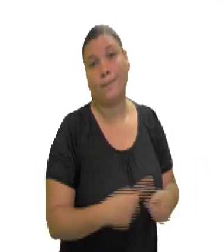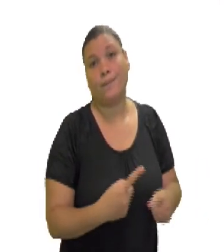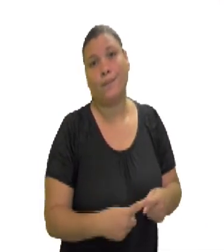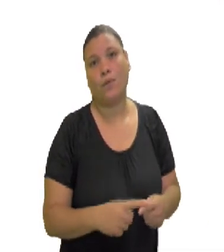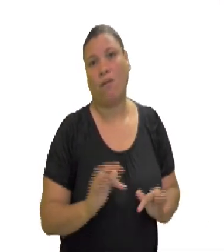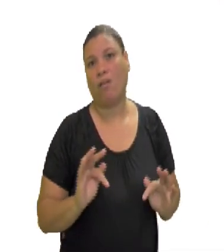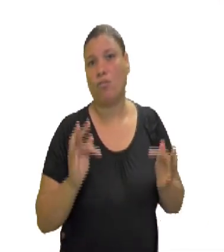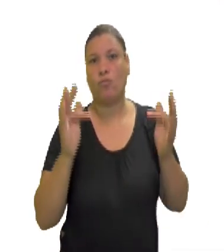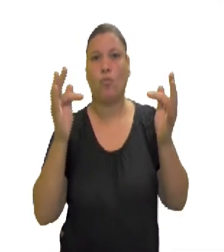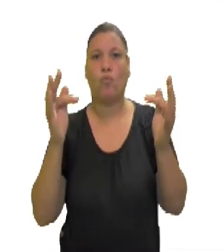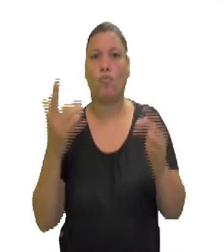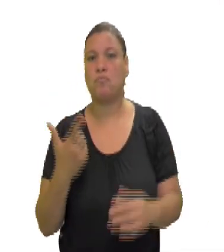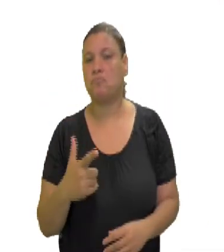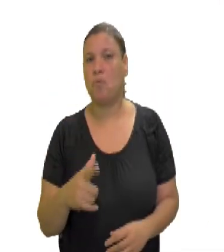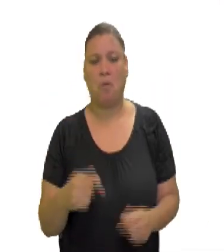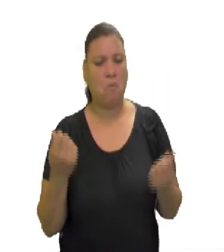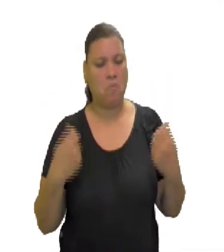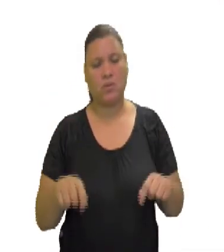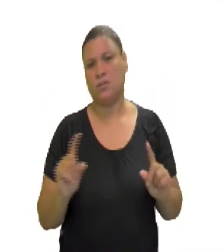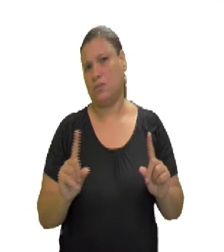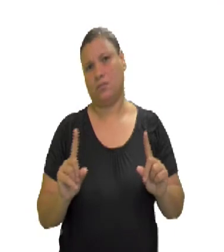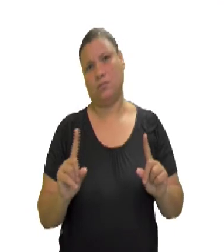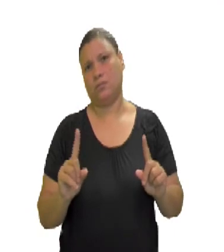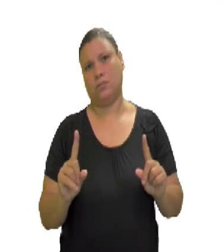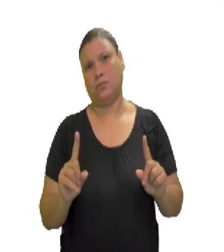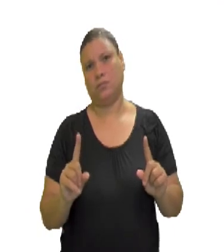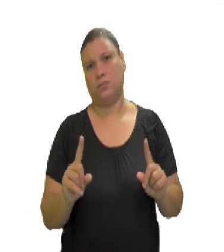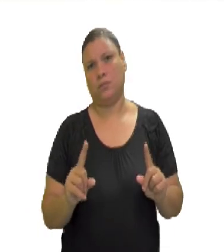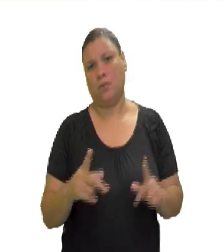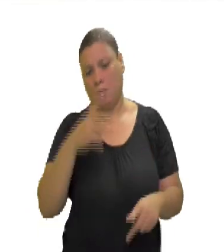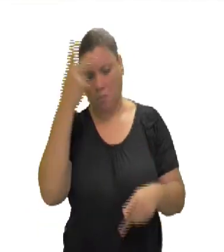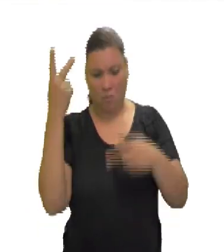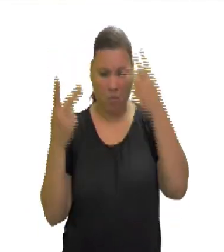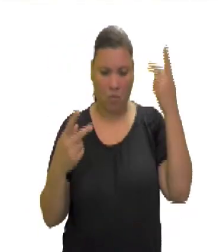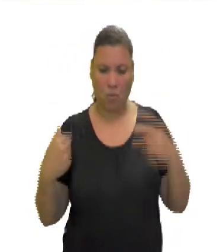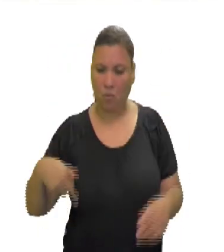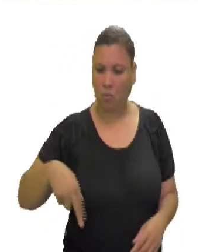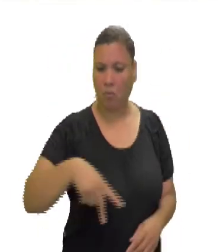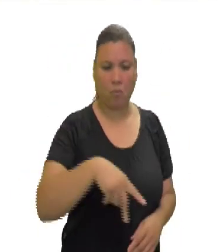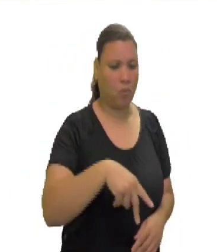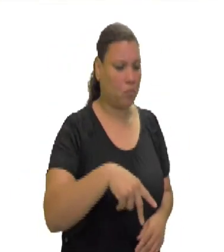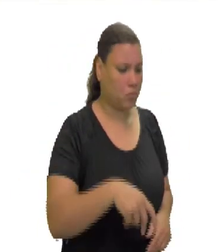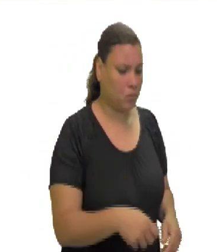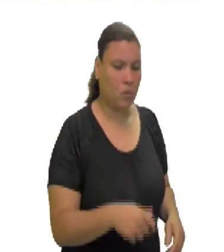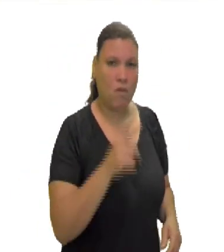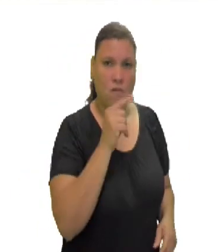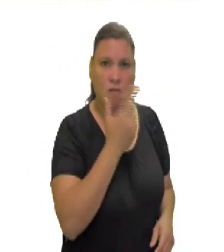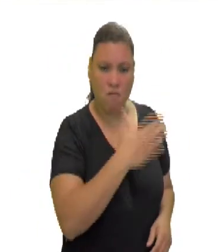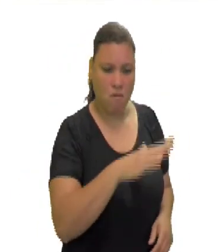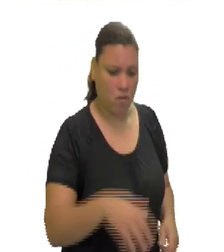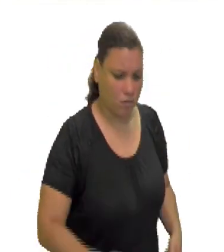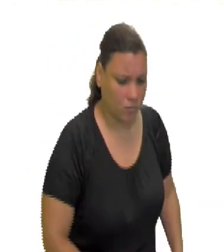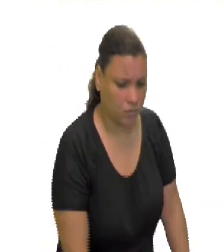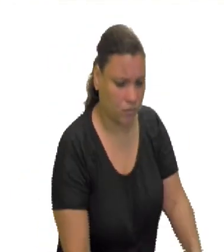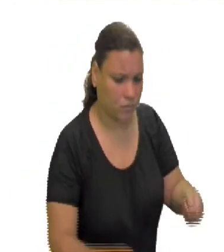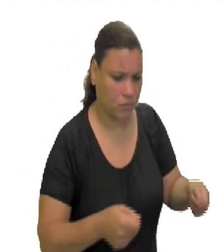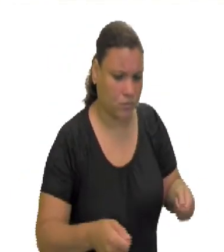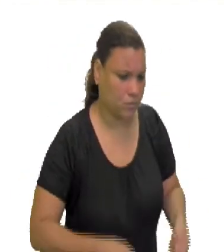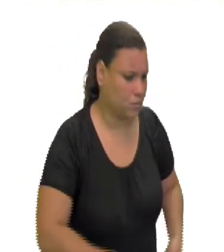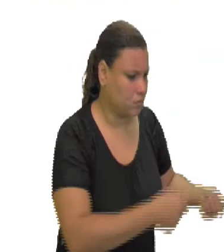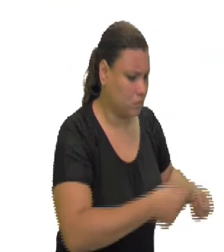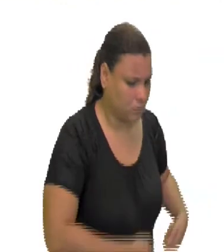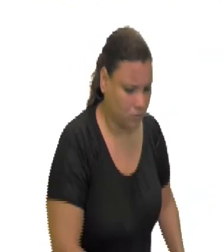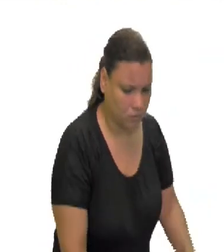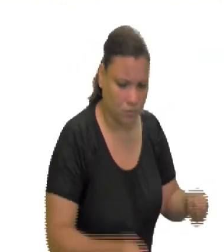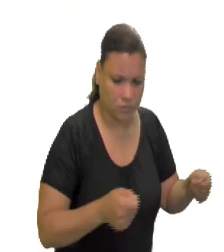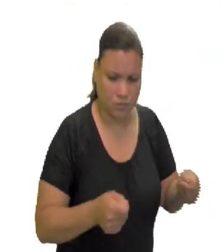de ter tecnologia, sabedoria? Não precisava. Se você fosse para a beirada do rio, peneirasse e conseguisse ouro, você podia vender esse ouro sem